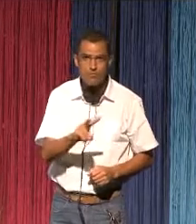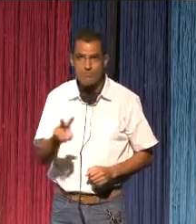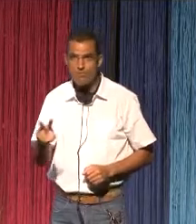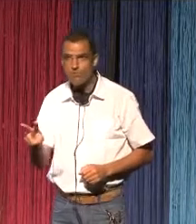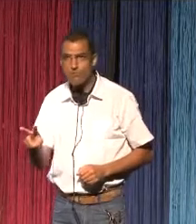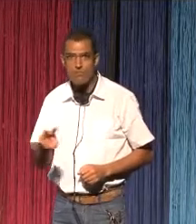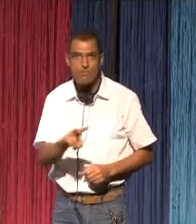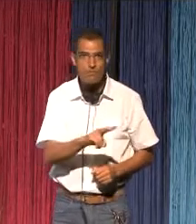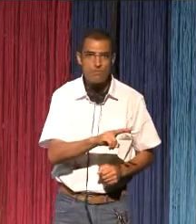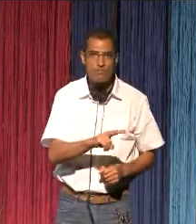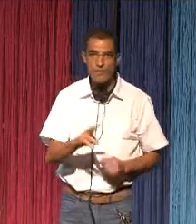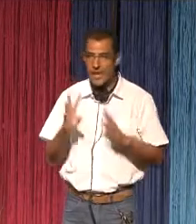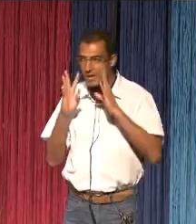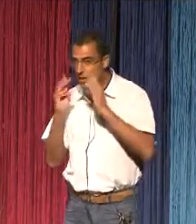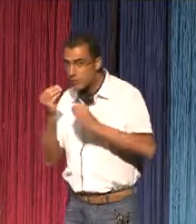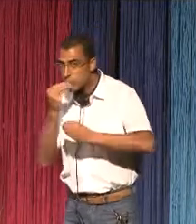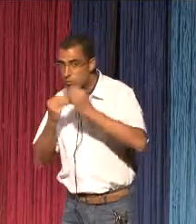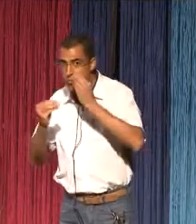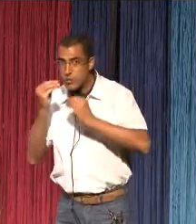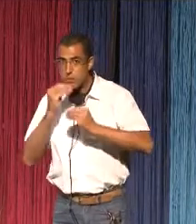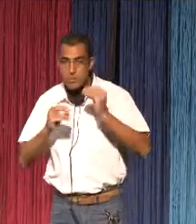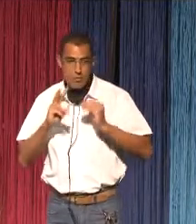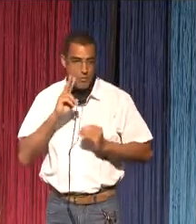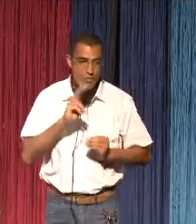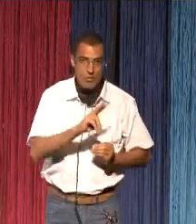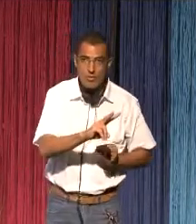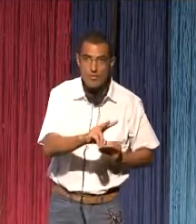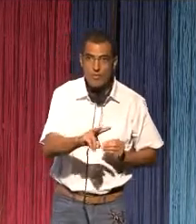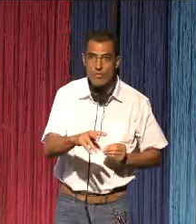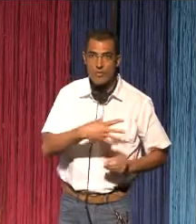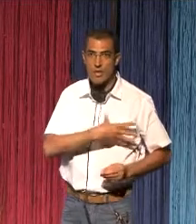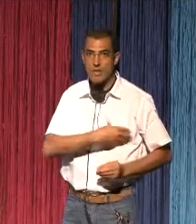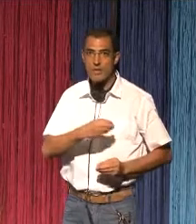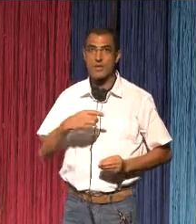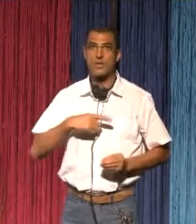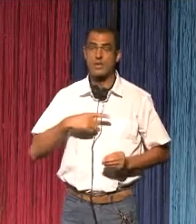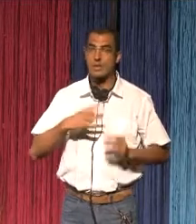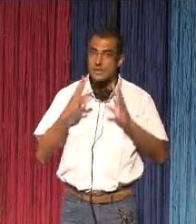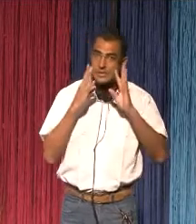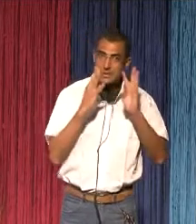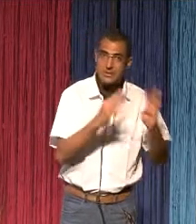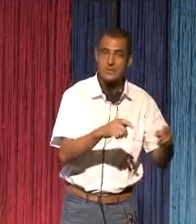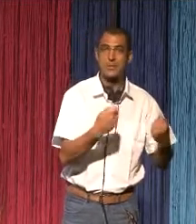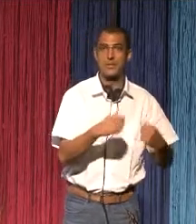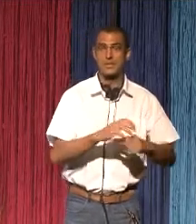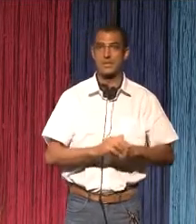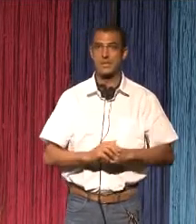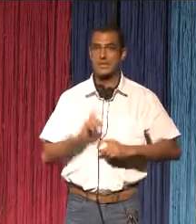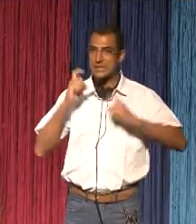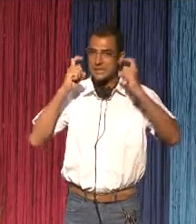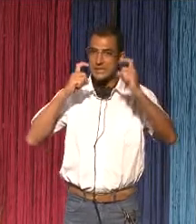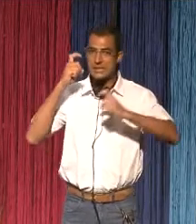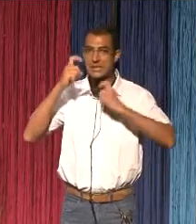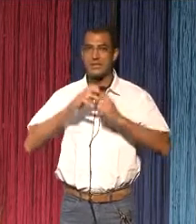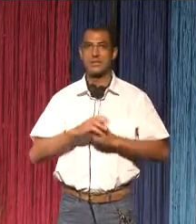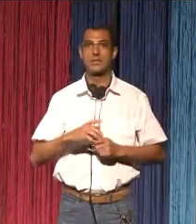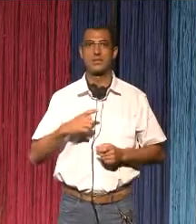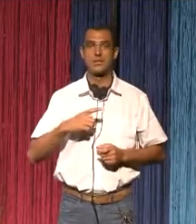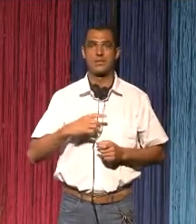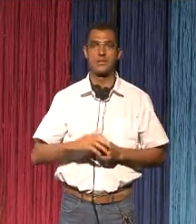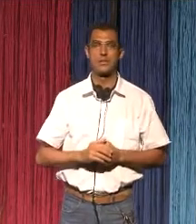comer gostoso, né? Um veadinho, por exemplo, ele tá, por isso que no budismo, por exemplo, o